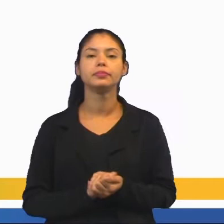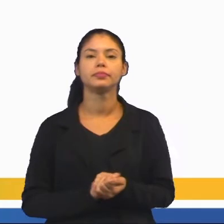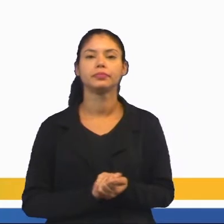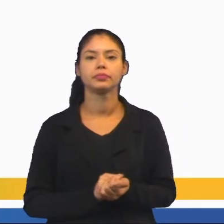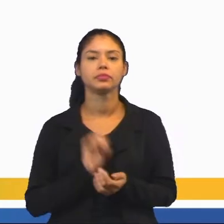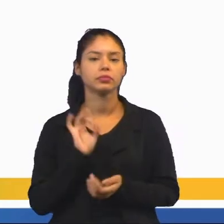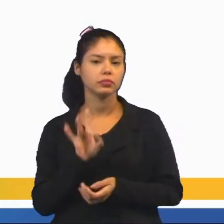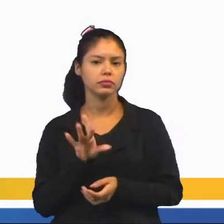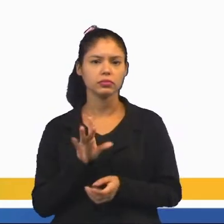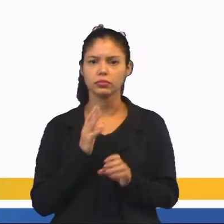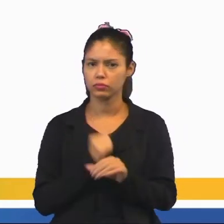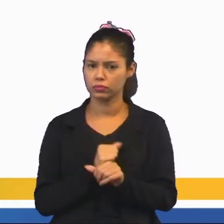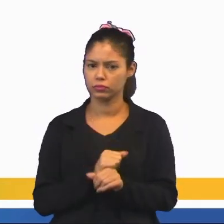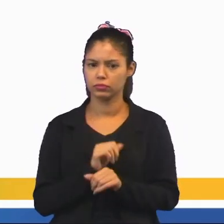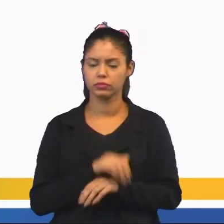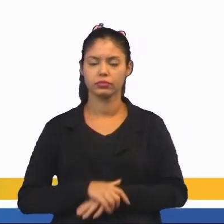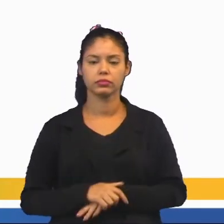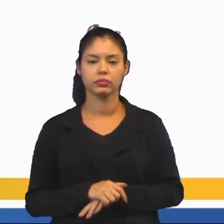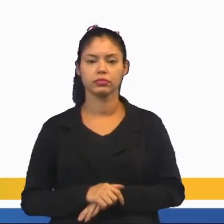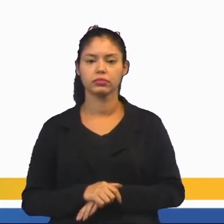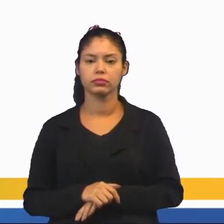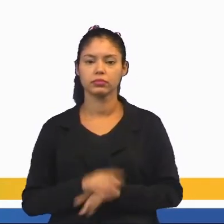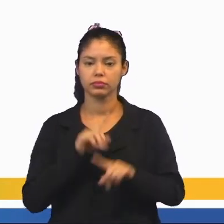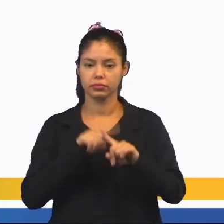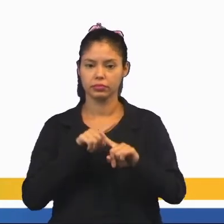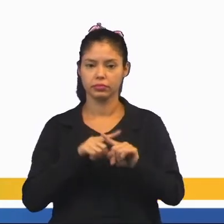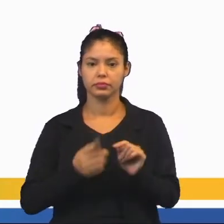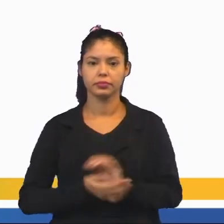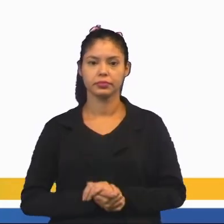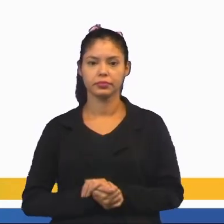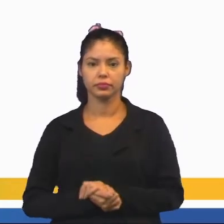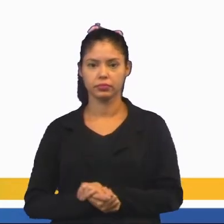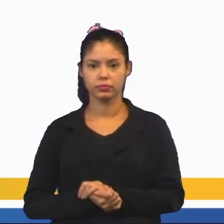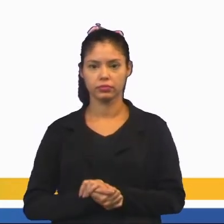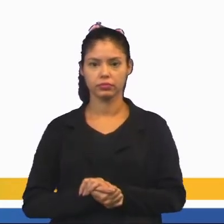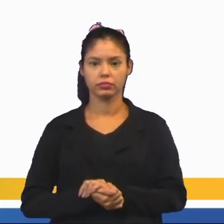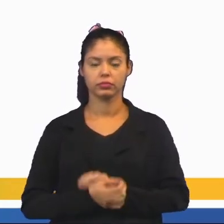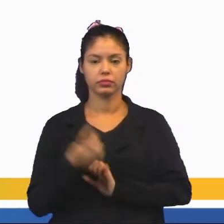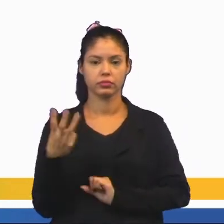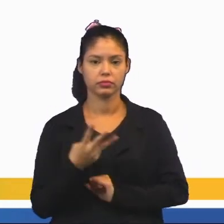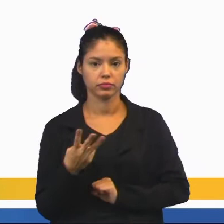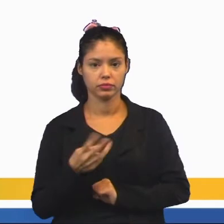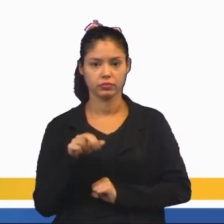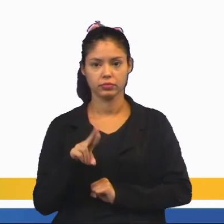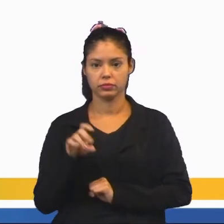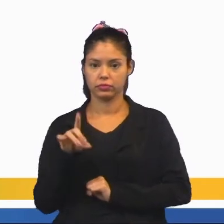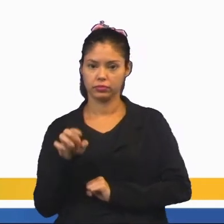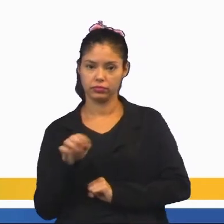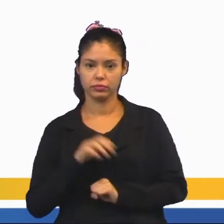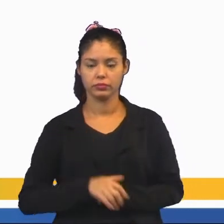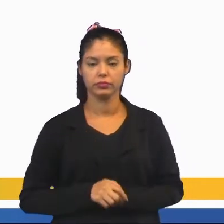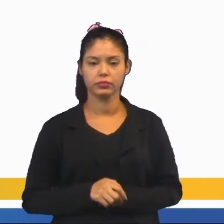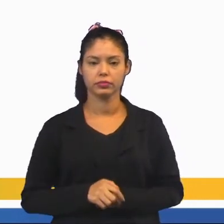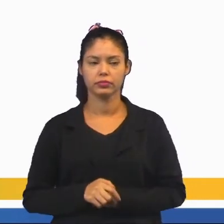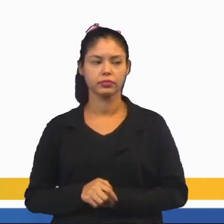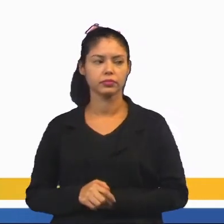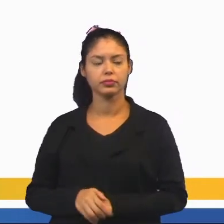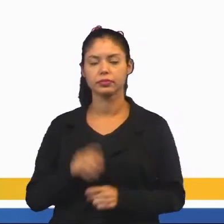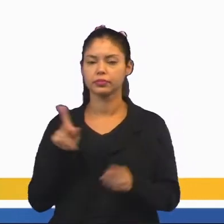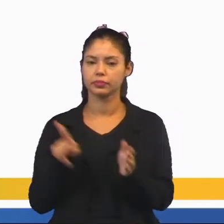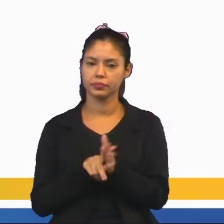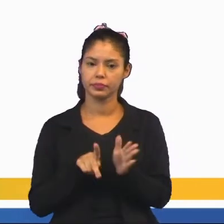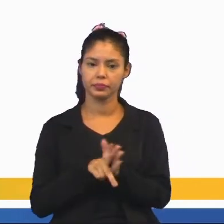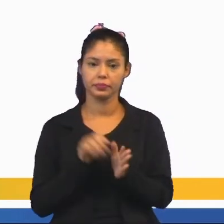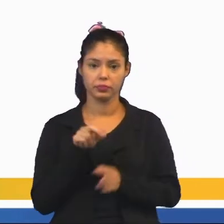não somar, tá? Aqui eu vou sempre usar a multiplicação. Terceira posição das unidades. Na posição